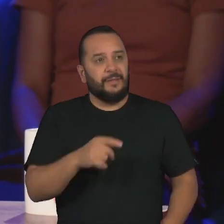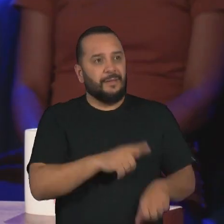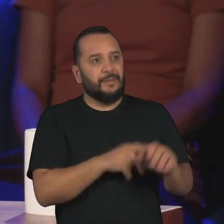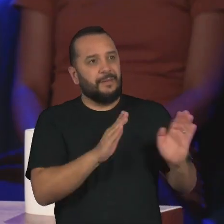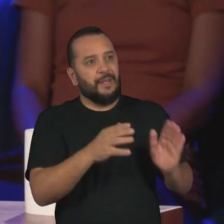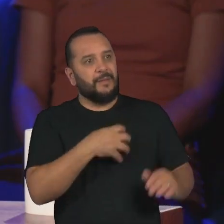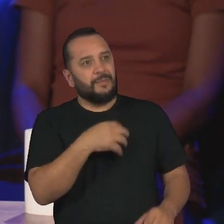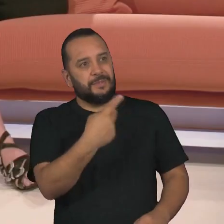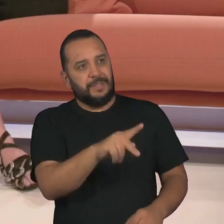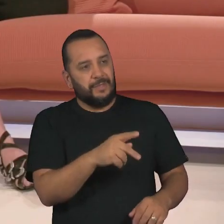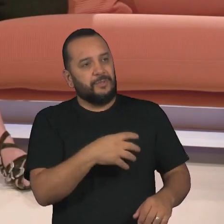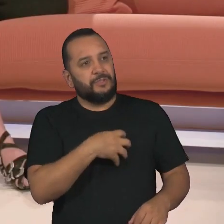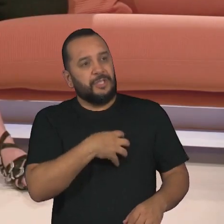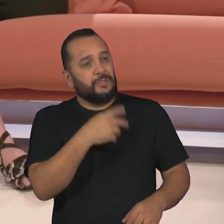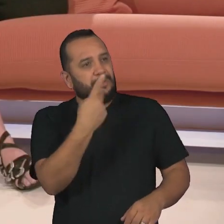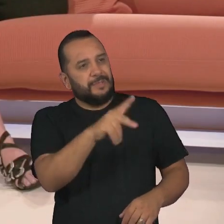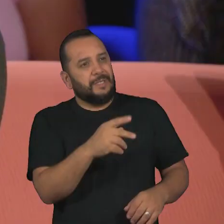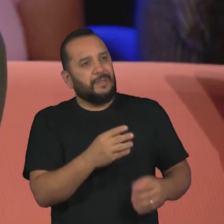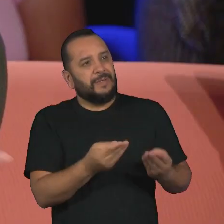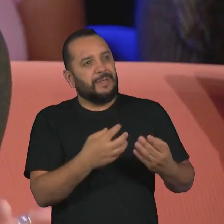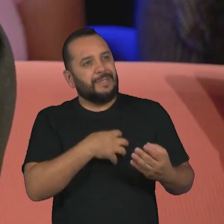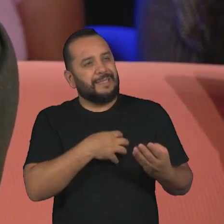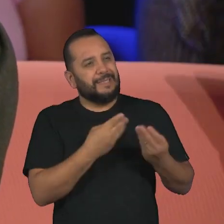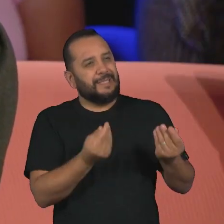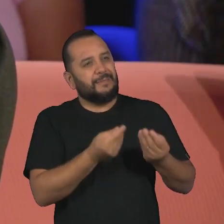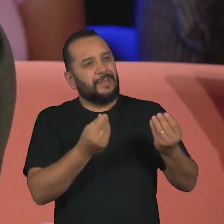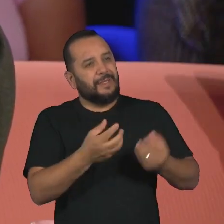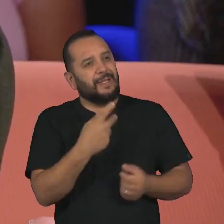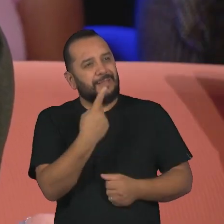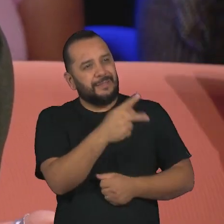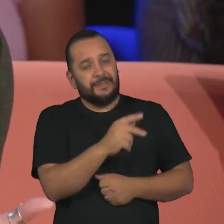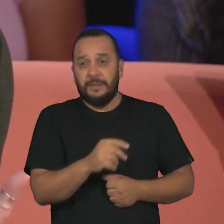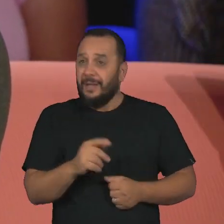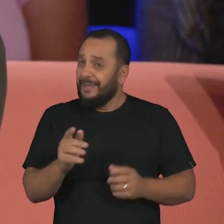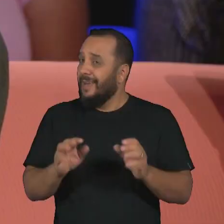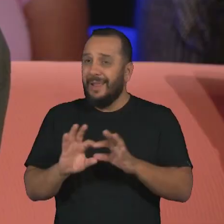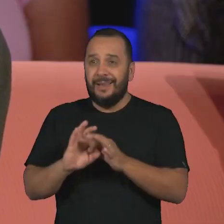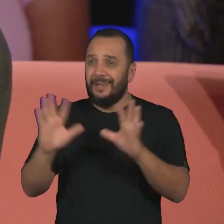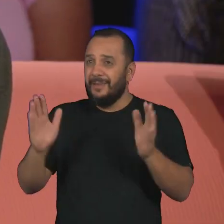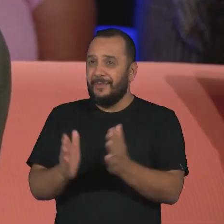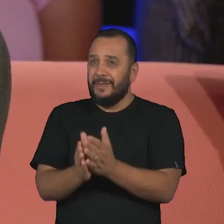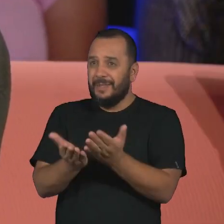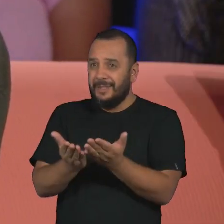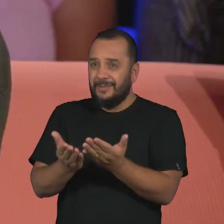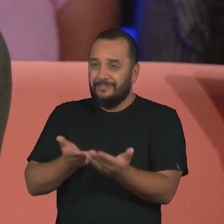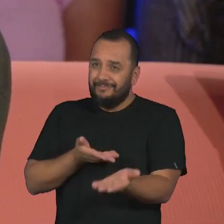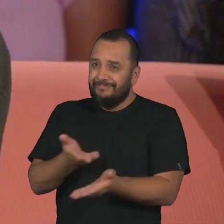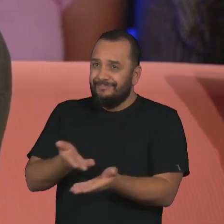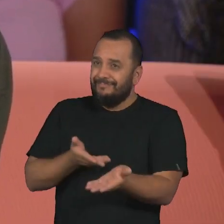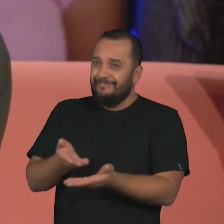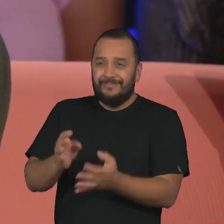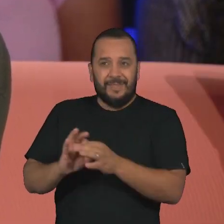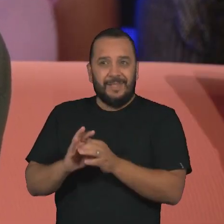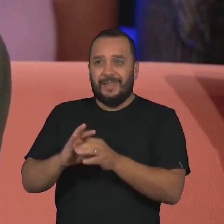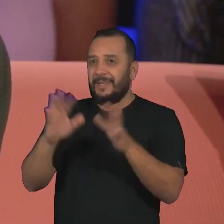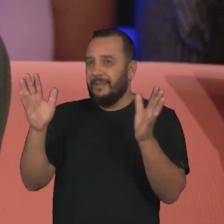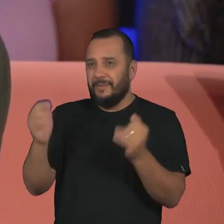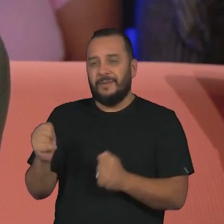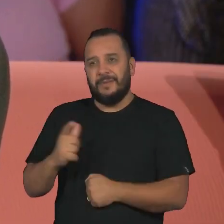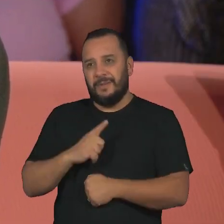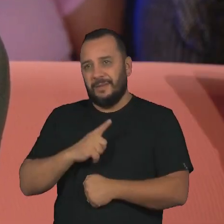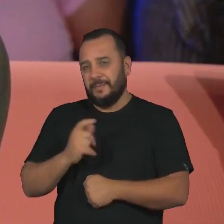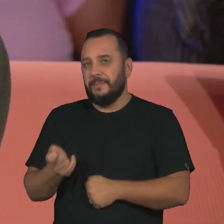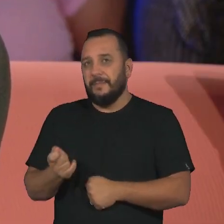sua sensibilidade. E livre, sem nenhuma amarra social, né? A gente está falando de um lugar hoje que acho que é